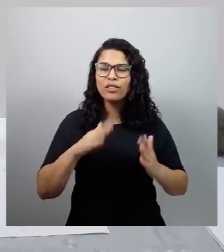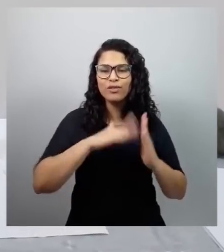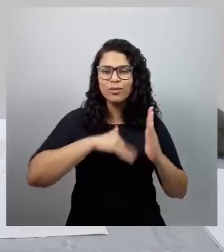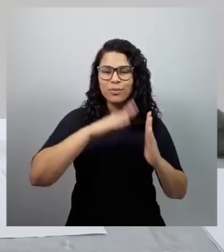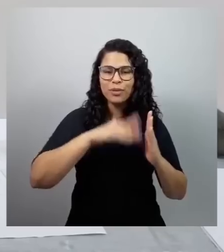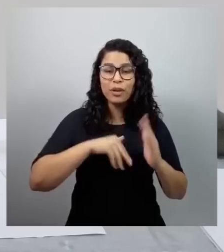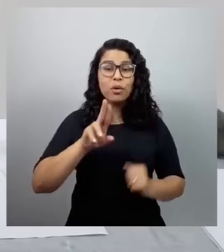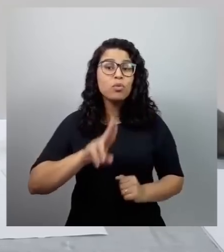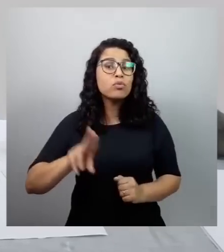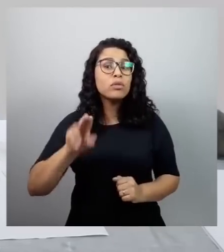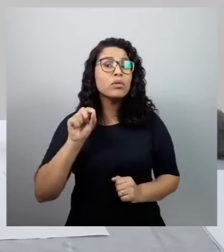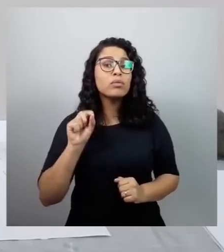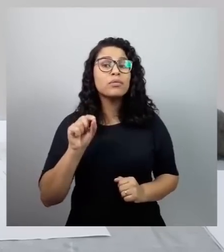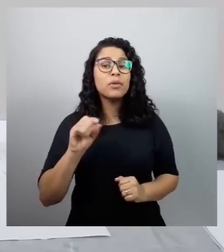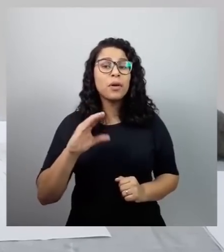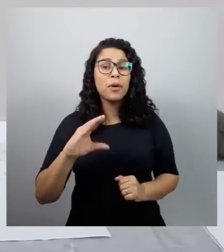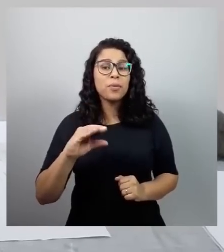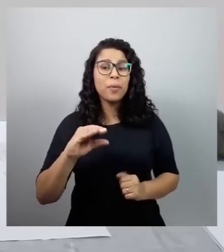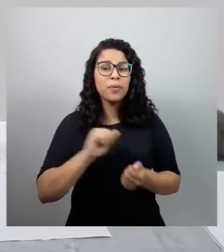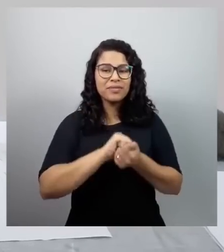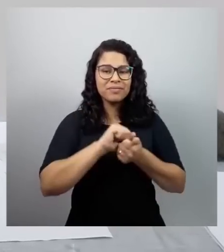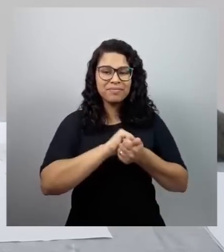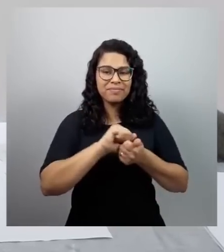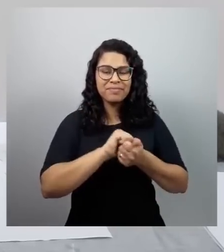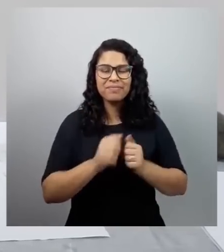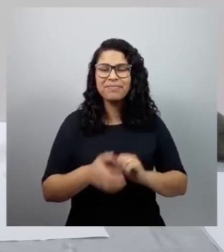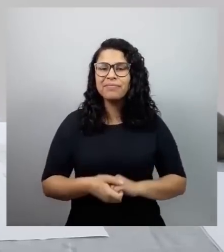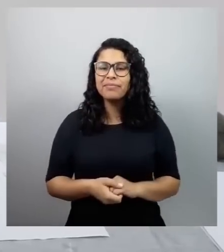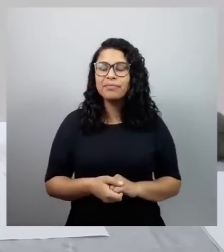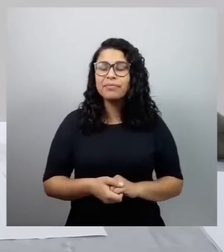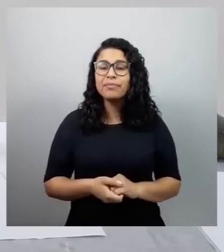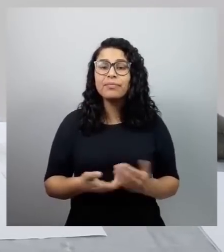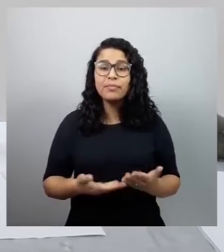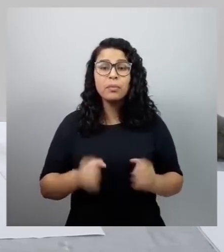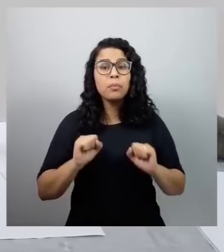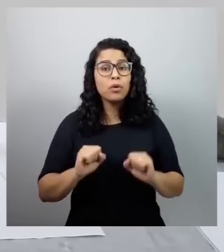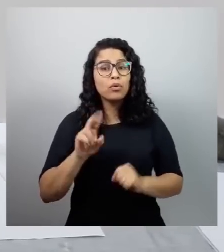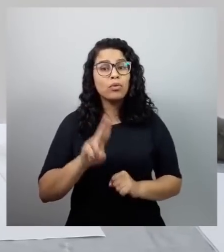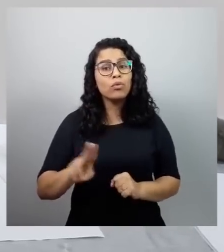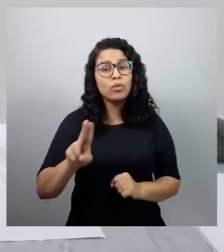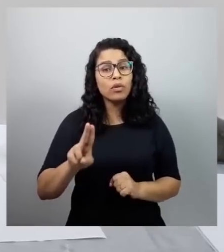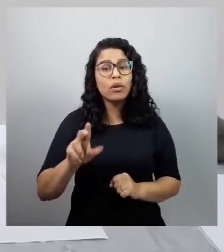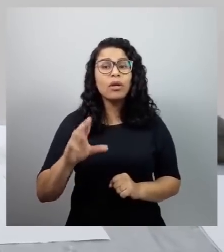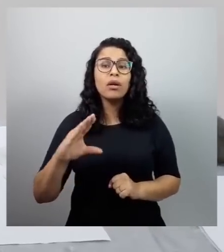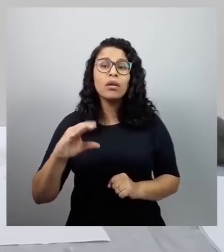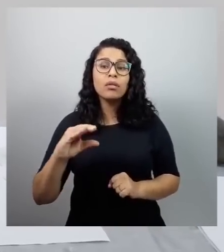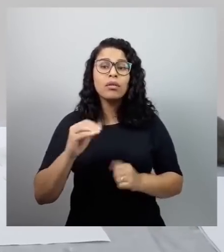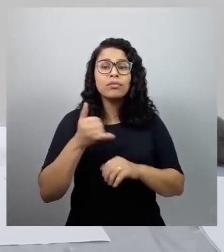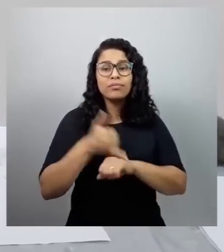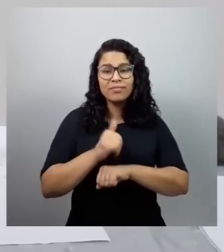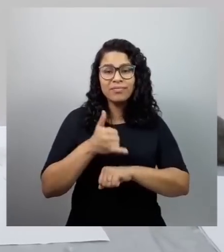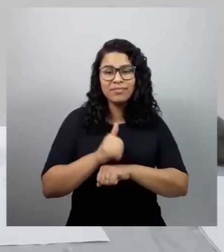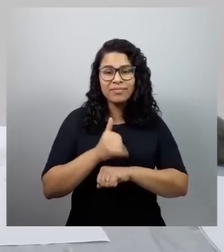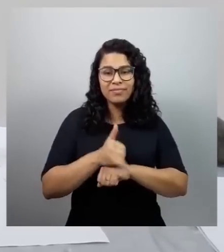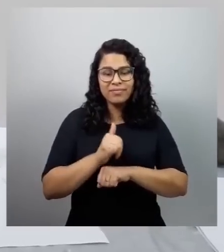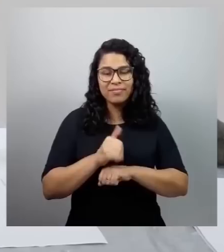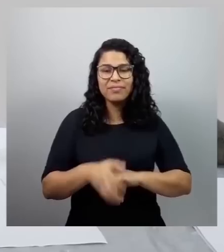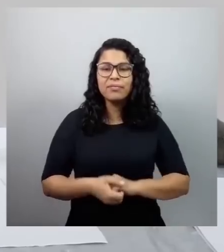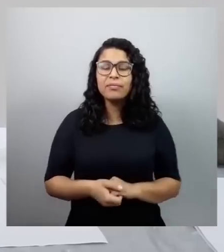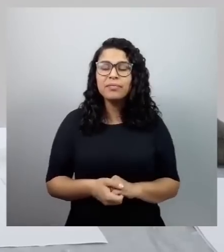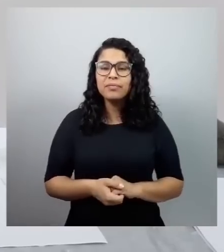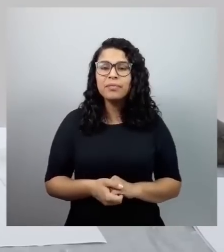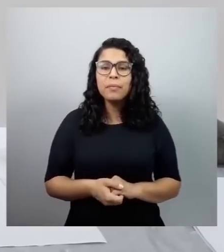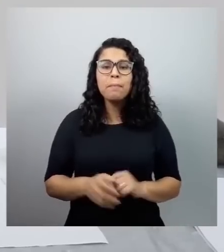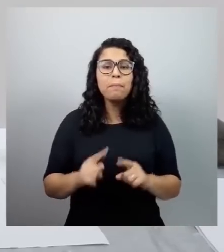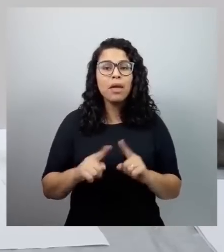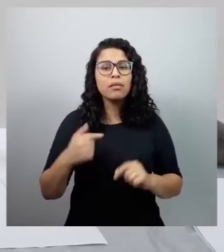usando esponjinha, tá bom? Essa técnica a gente pode usar também para linha de aço, essa que usa para lavar louça. Mas